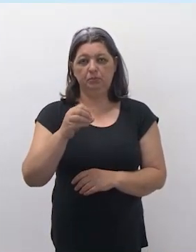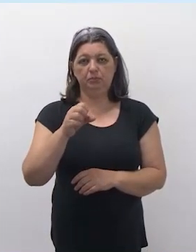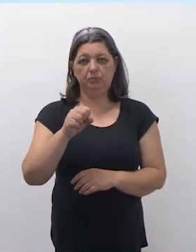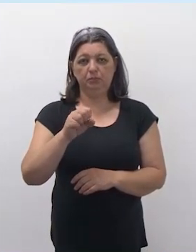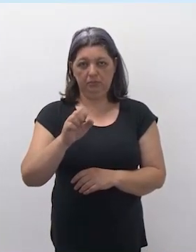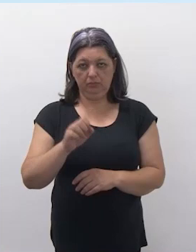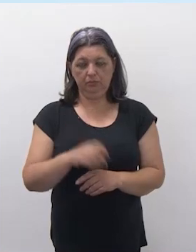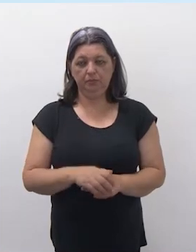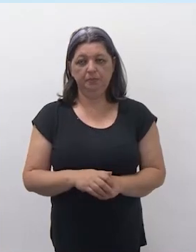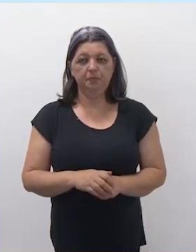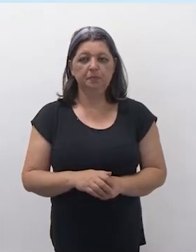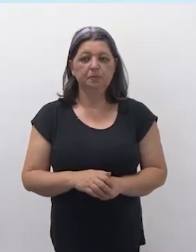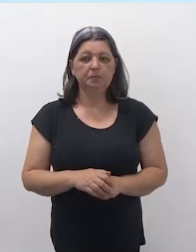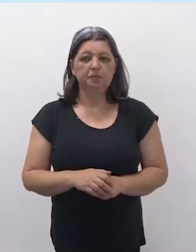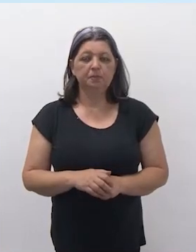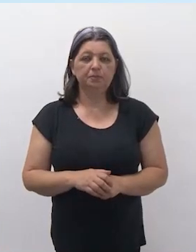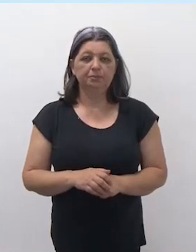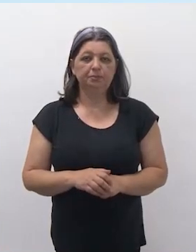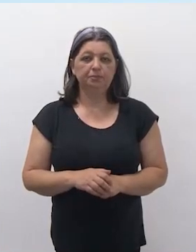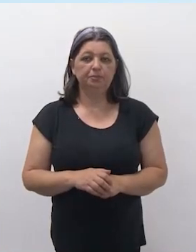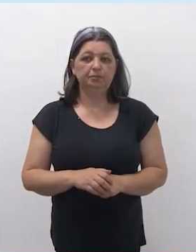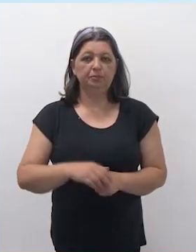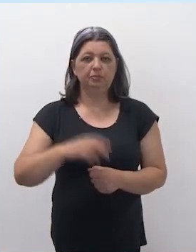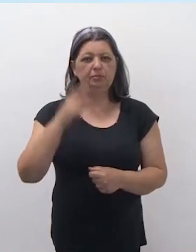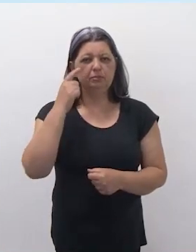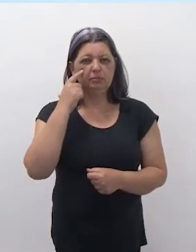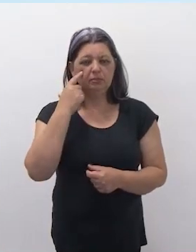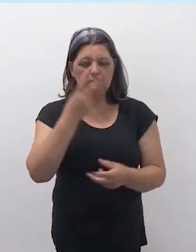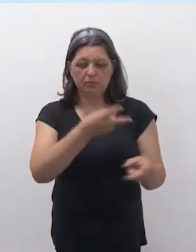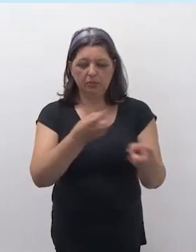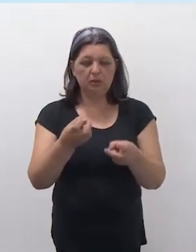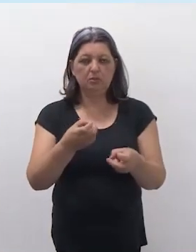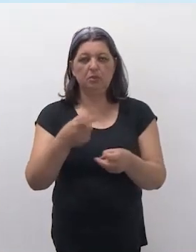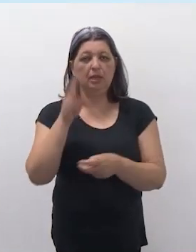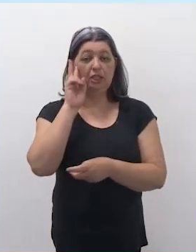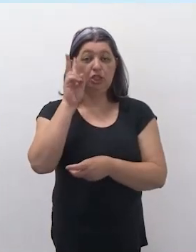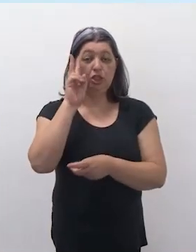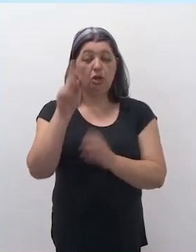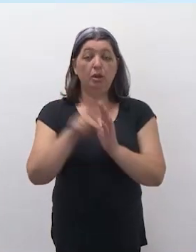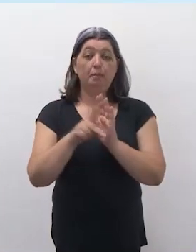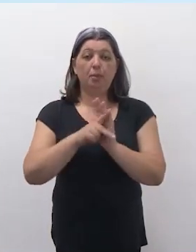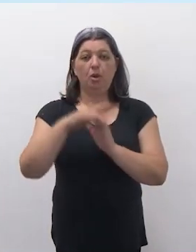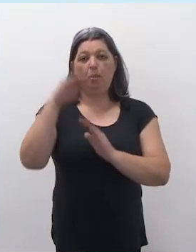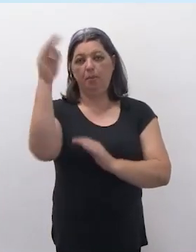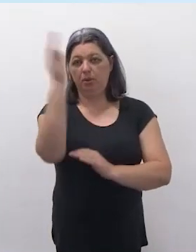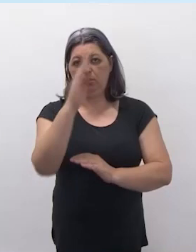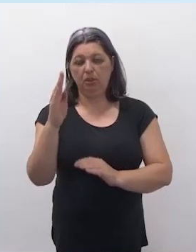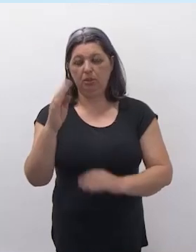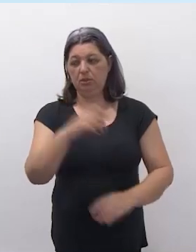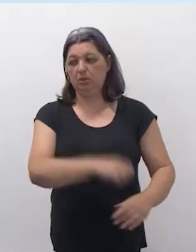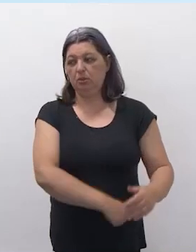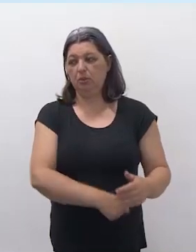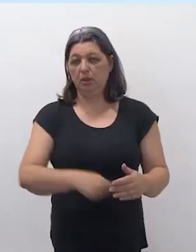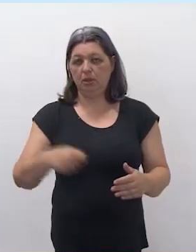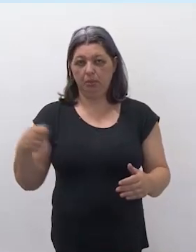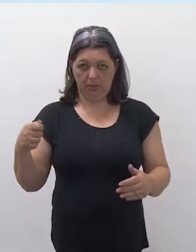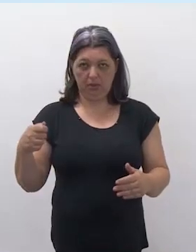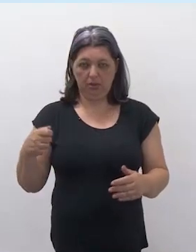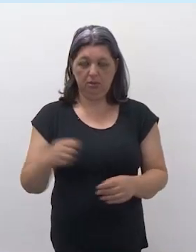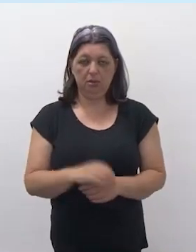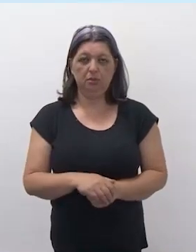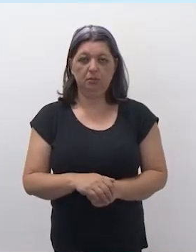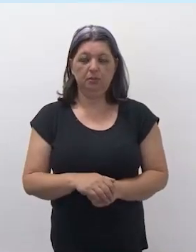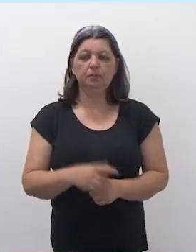José Murilo de Carvalho, ele vai ler a história do Brasil a partir da independência, como eu falei para vocês, mostrando que